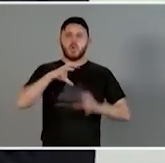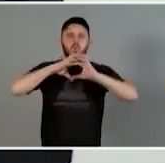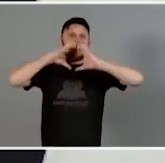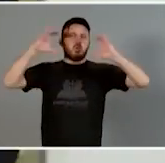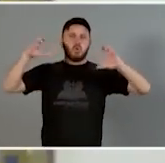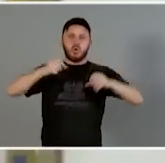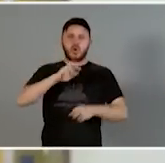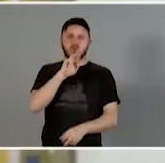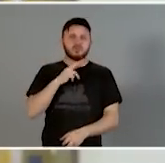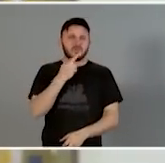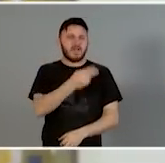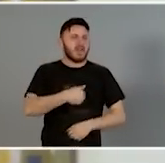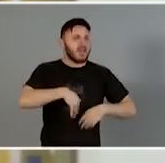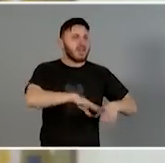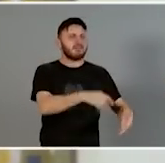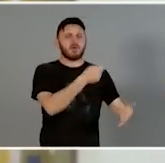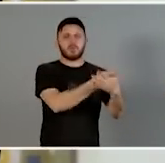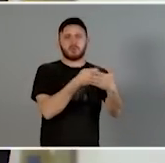com os colegas.